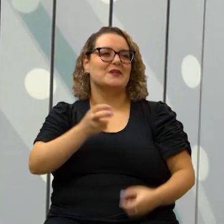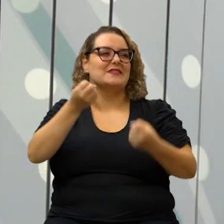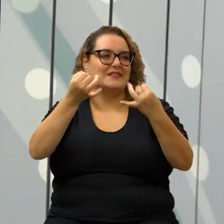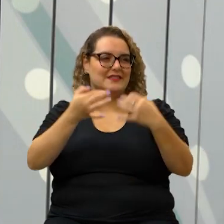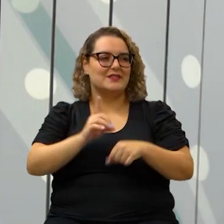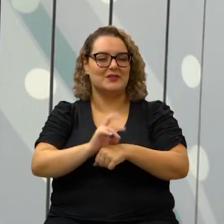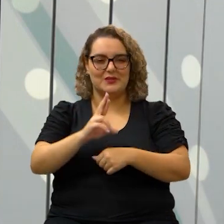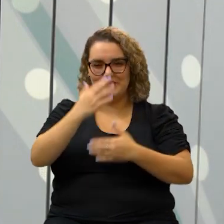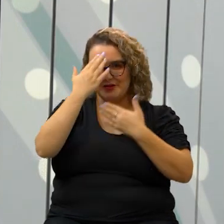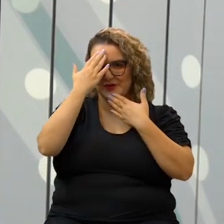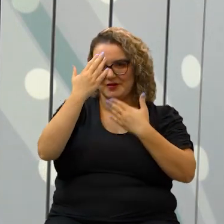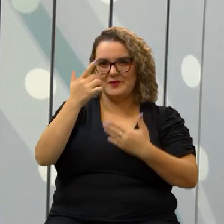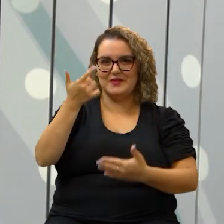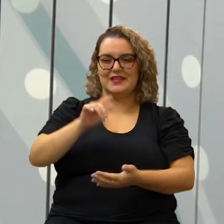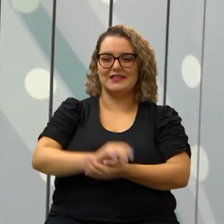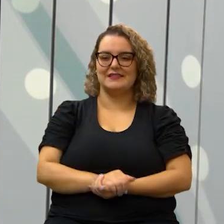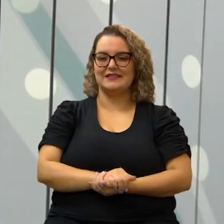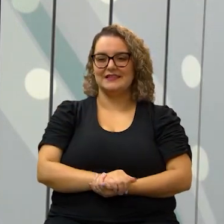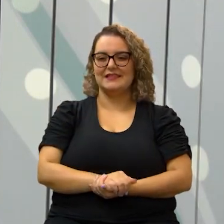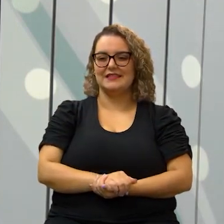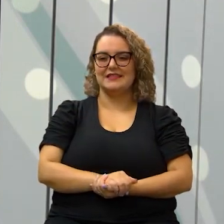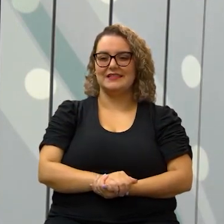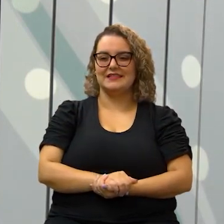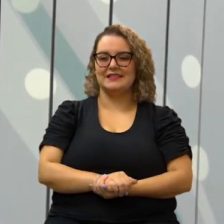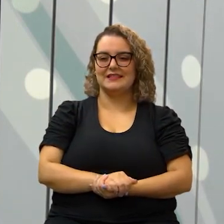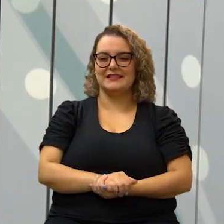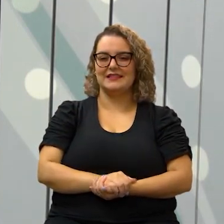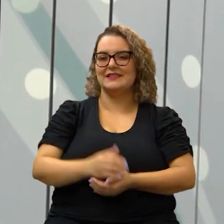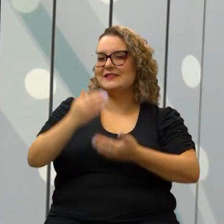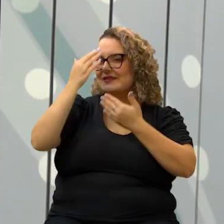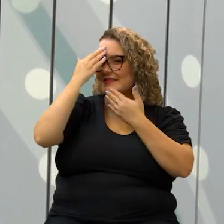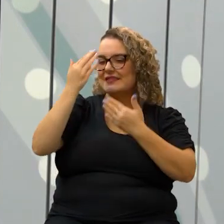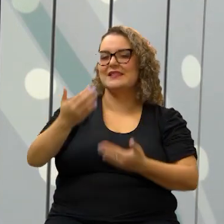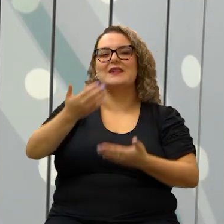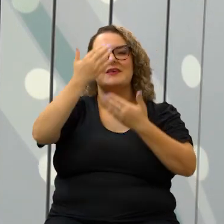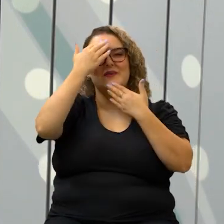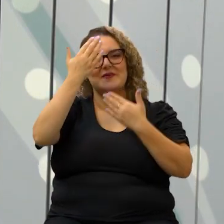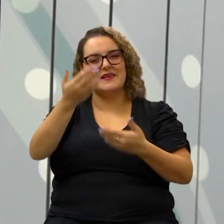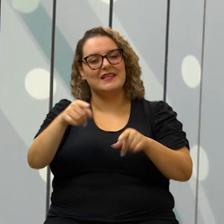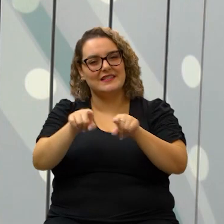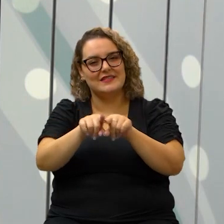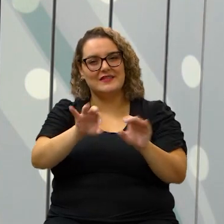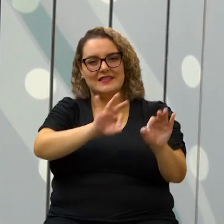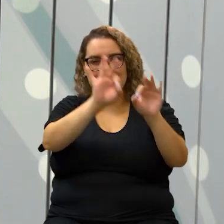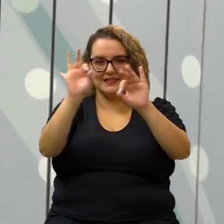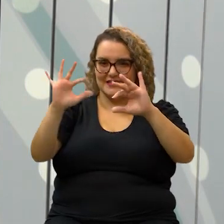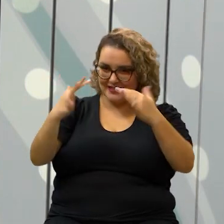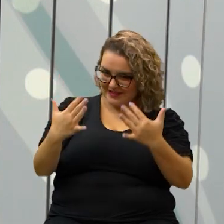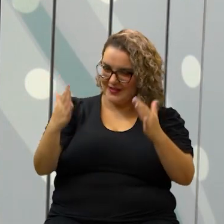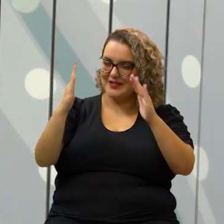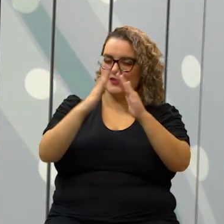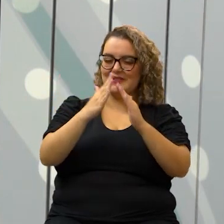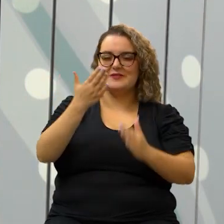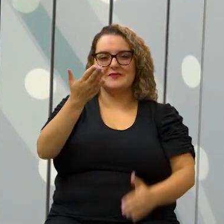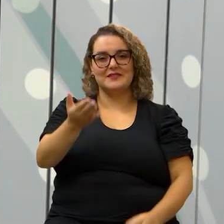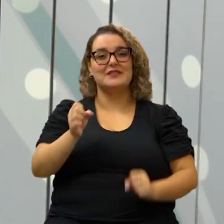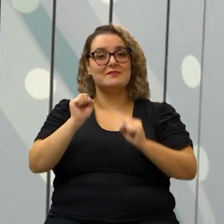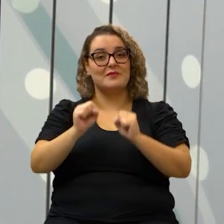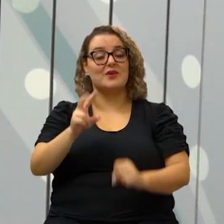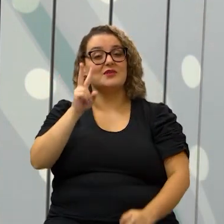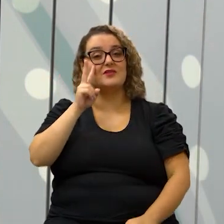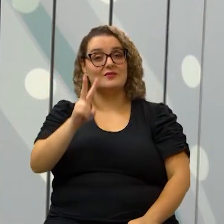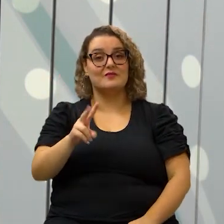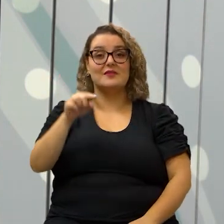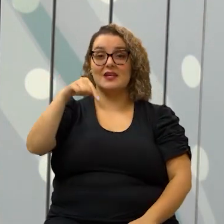certeza esclareceu, doutora. Muito obrigada novamente. Obrigada Obrigada. também pela sua companhia em casa. Você